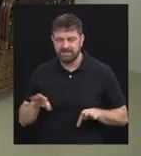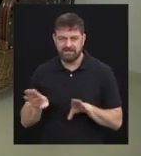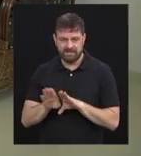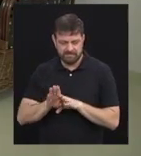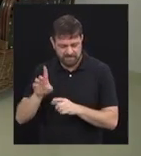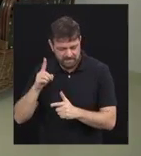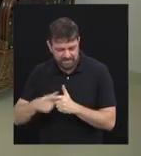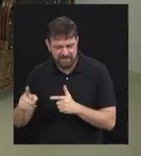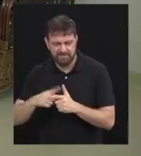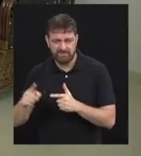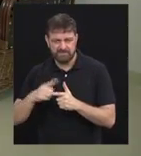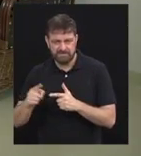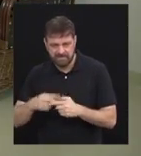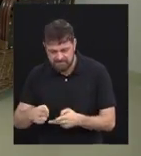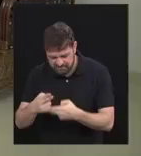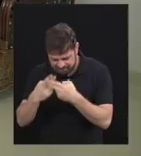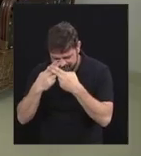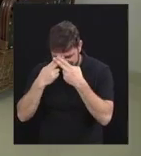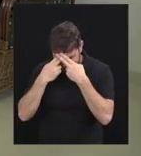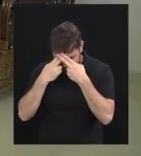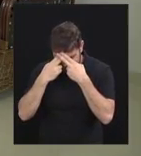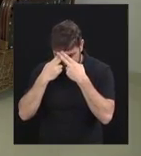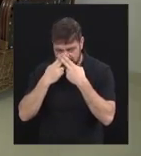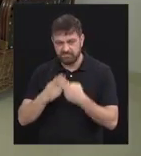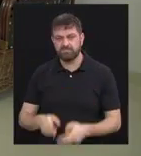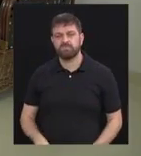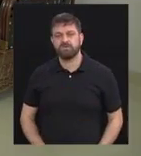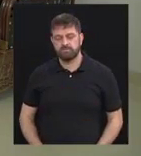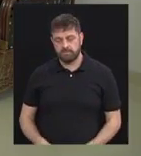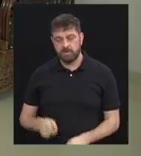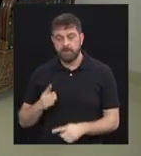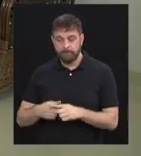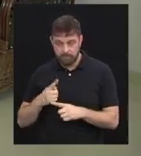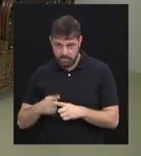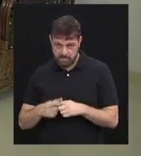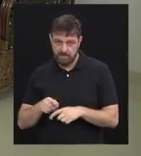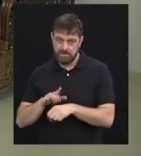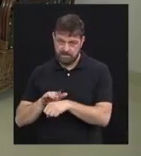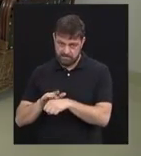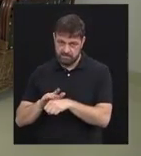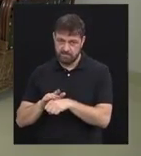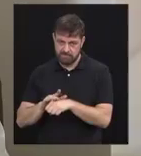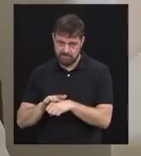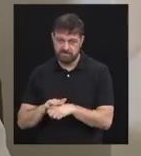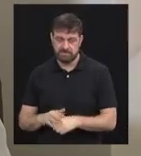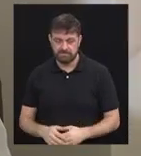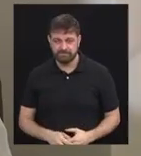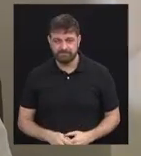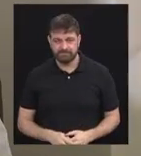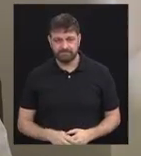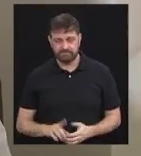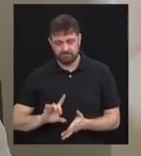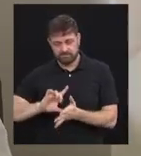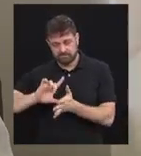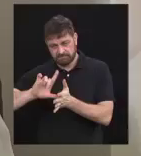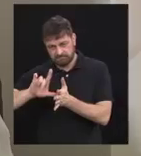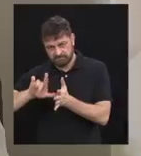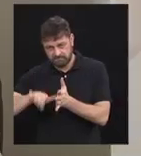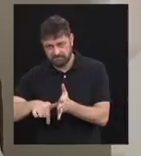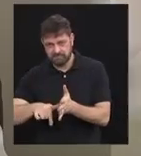sequela física ou psicológica relacionada ao tratamento. Depois nós vamos